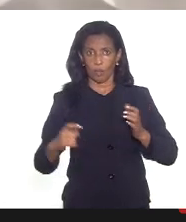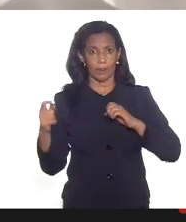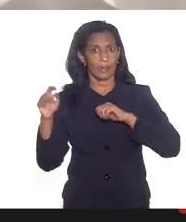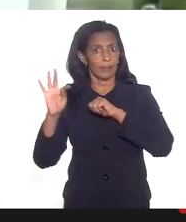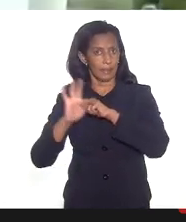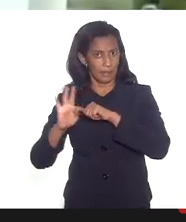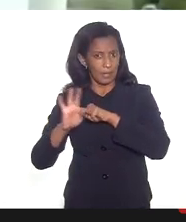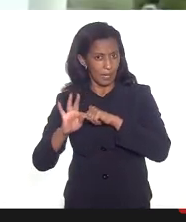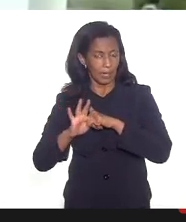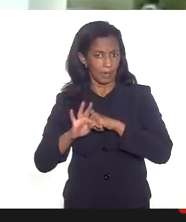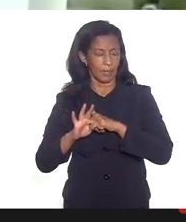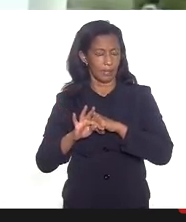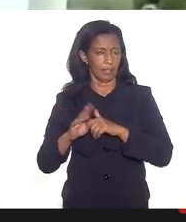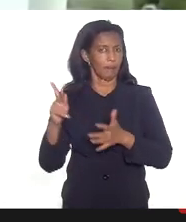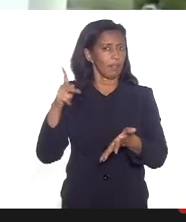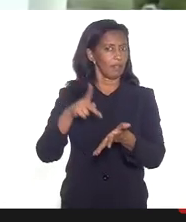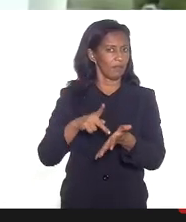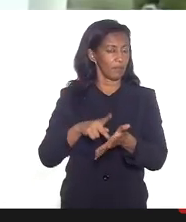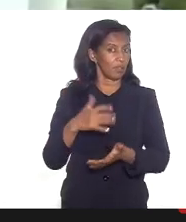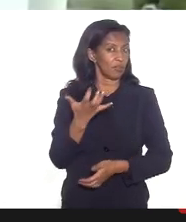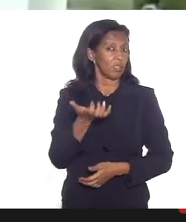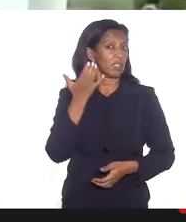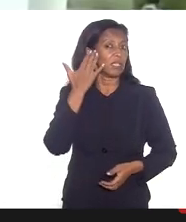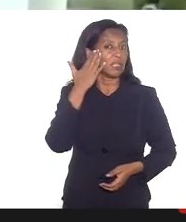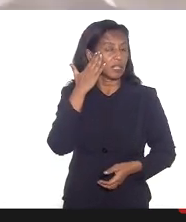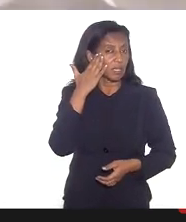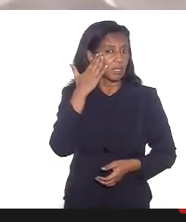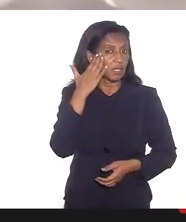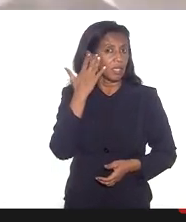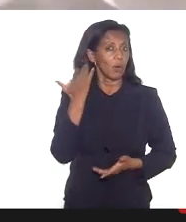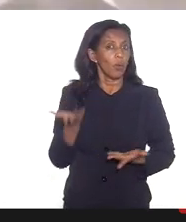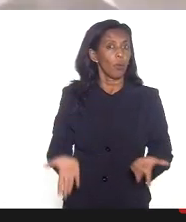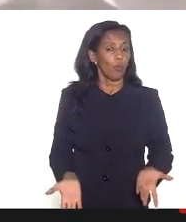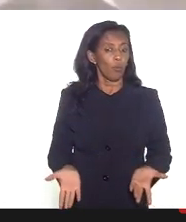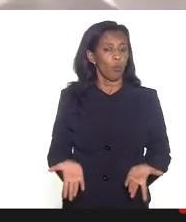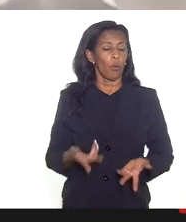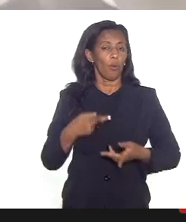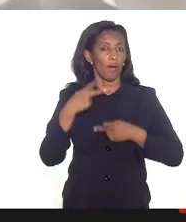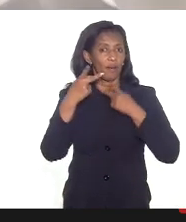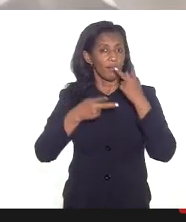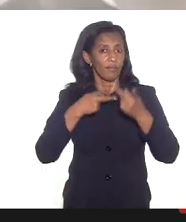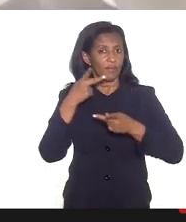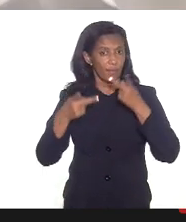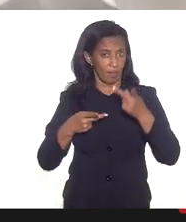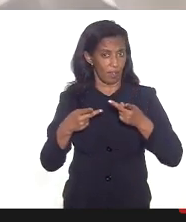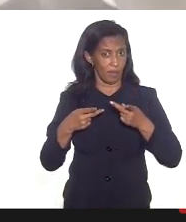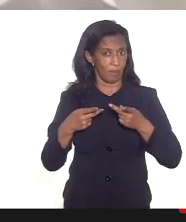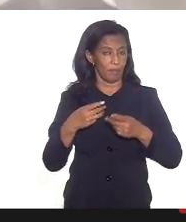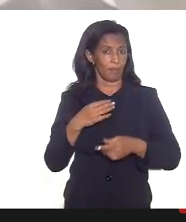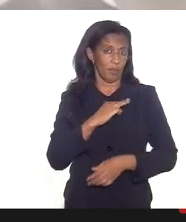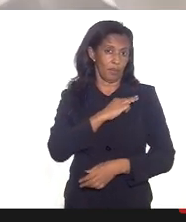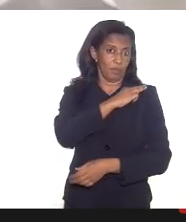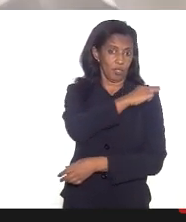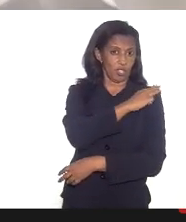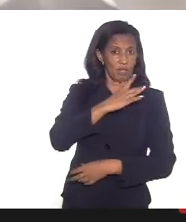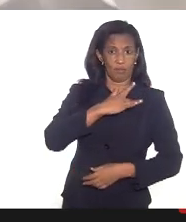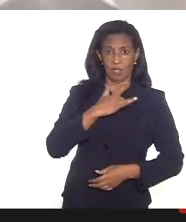então assim e a na verdade entender Qual é a orientação dada pelo Ministério da Saúde